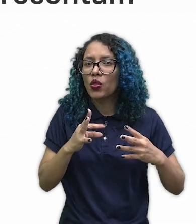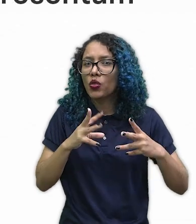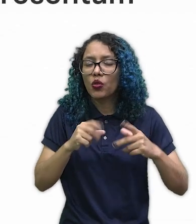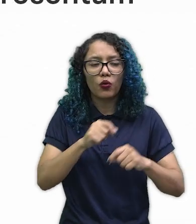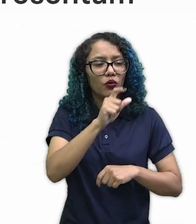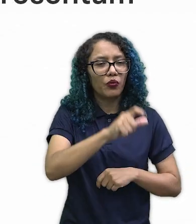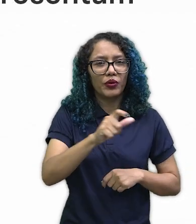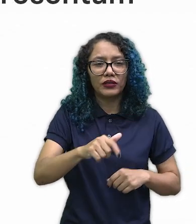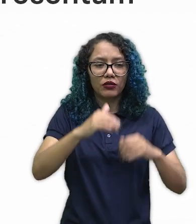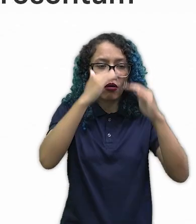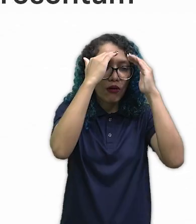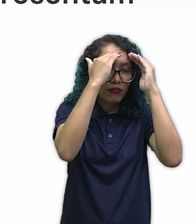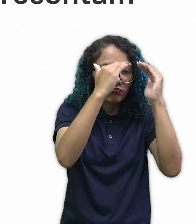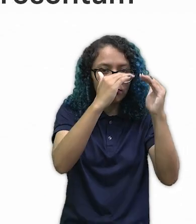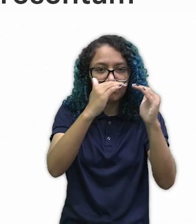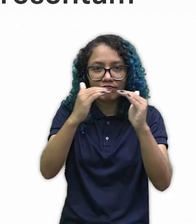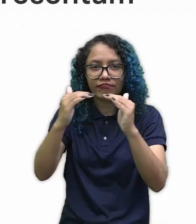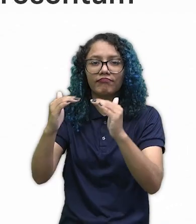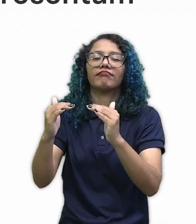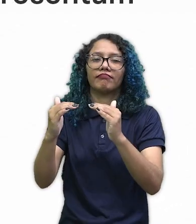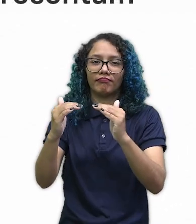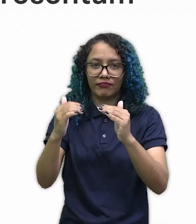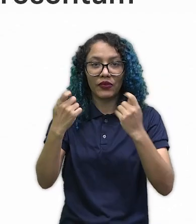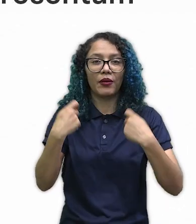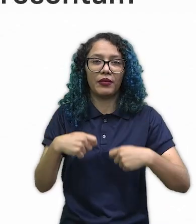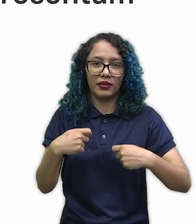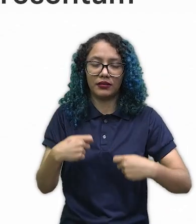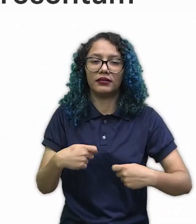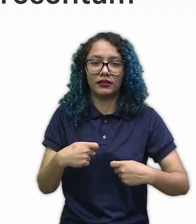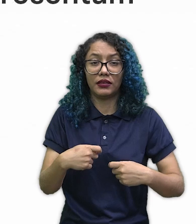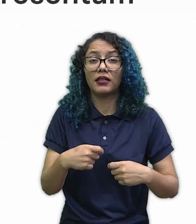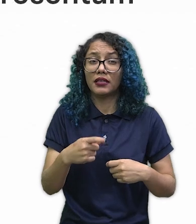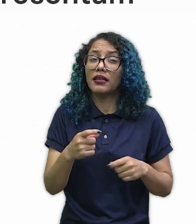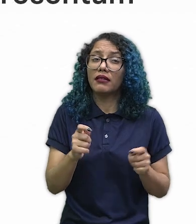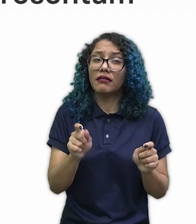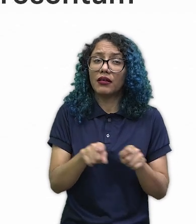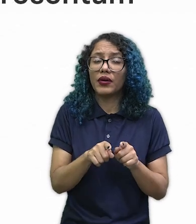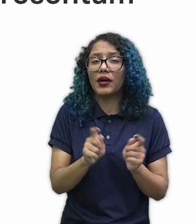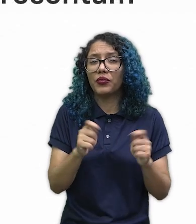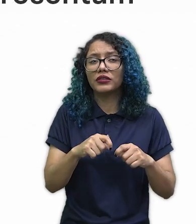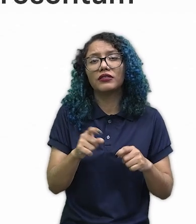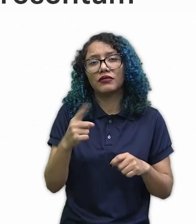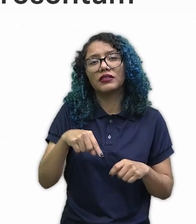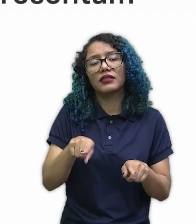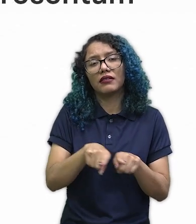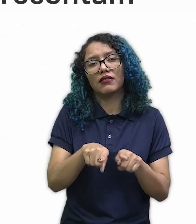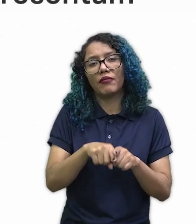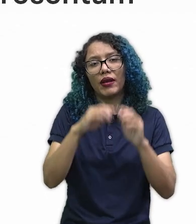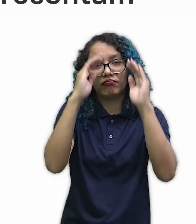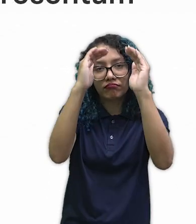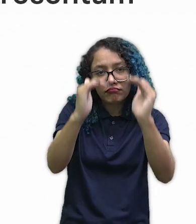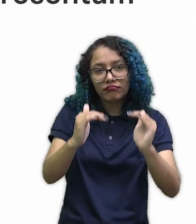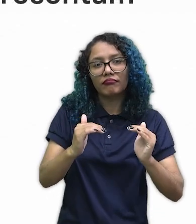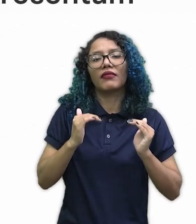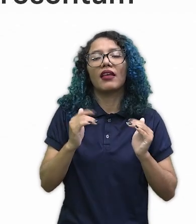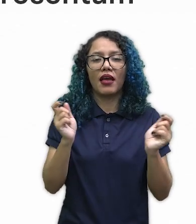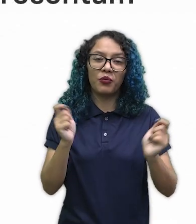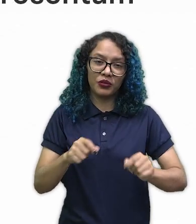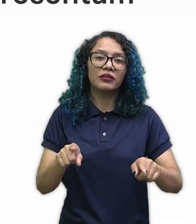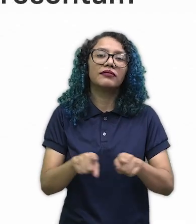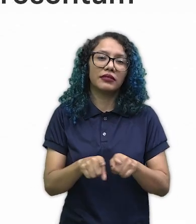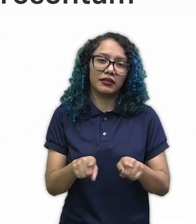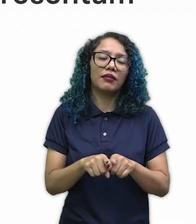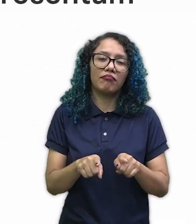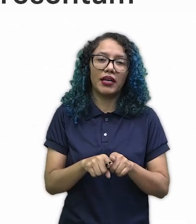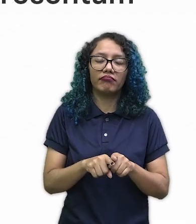todos como pessoas dignas de respeito, ao mesmo tempo que você também exige um respeito sobre si mesmo.